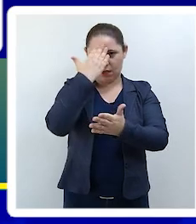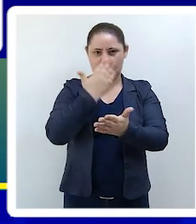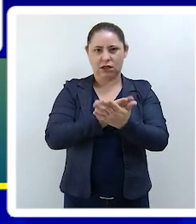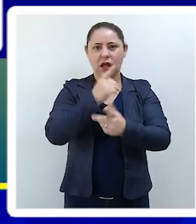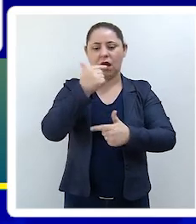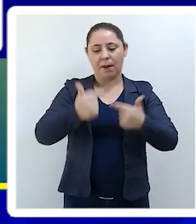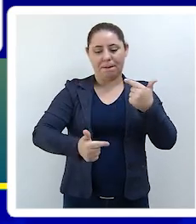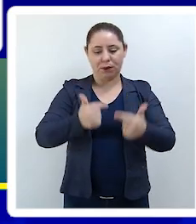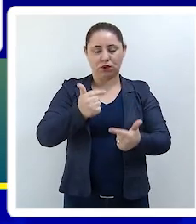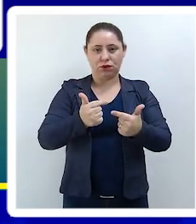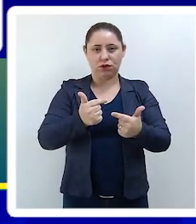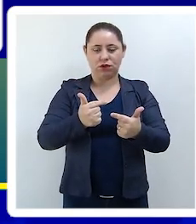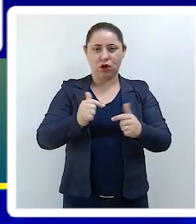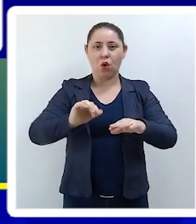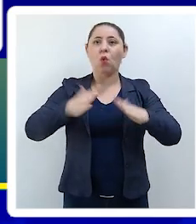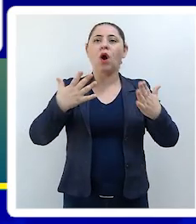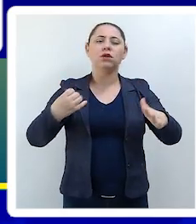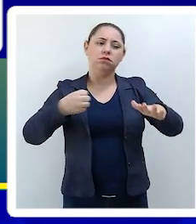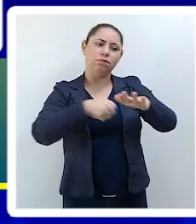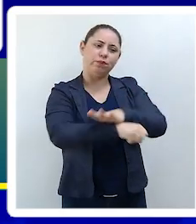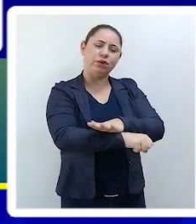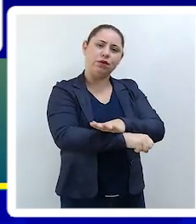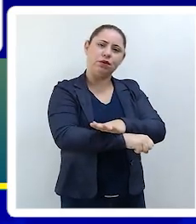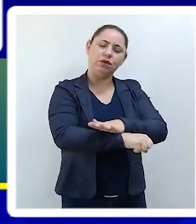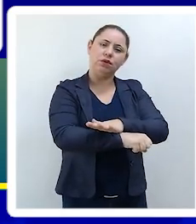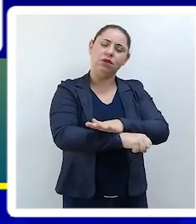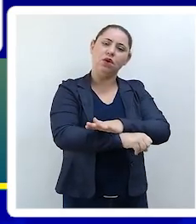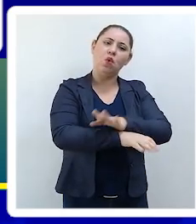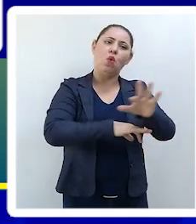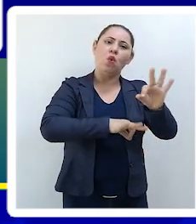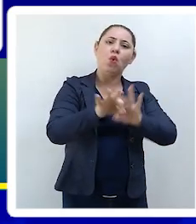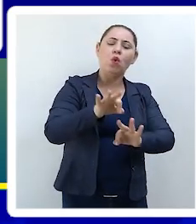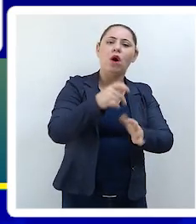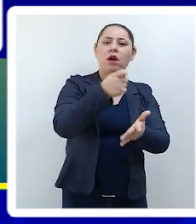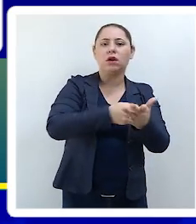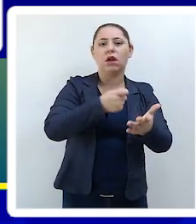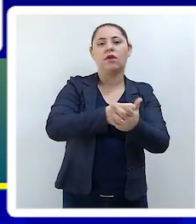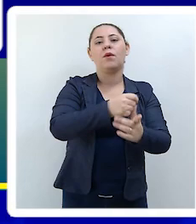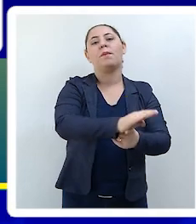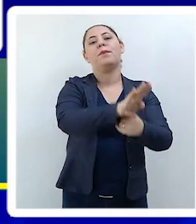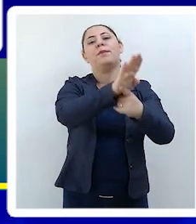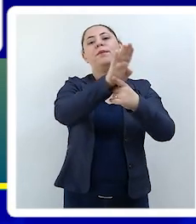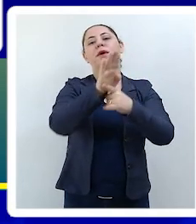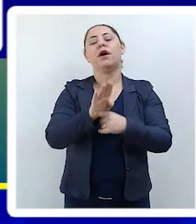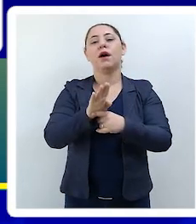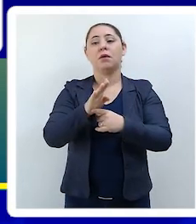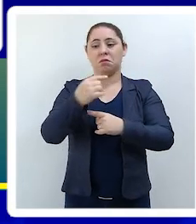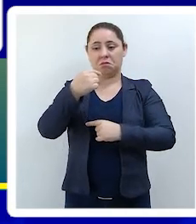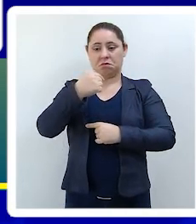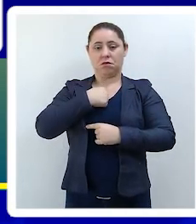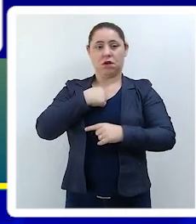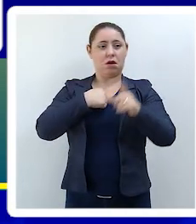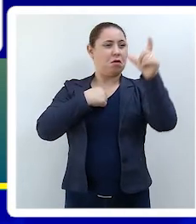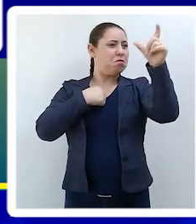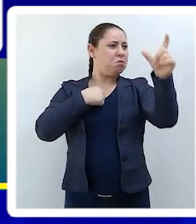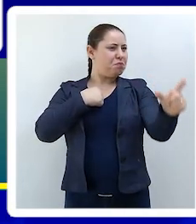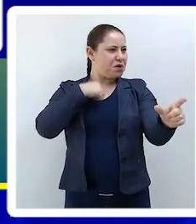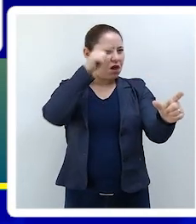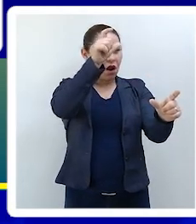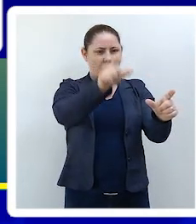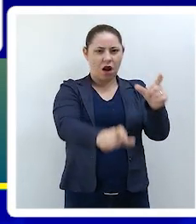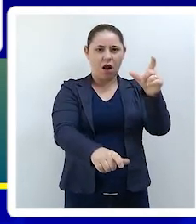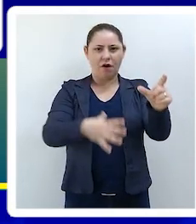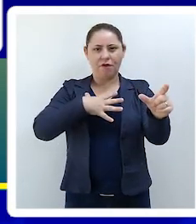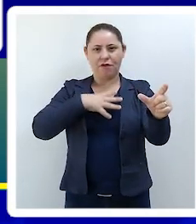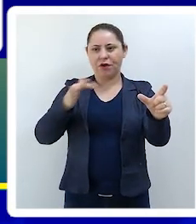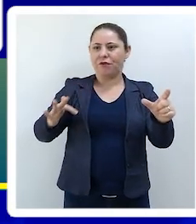essas políticas, quando implantadas, quando implementadas, elas vão trazer benefícios para mim, para os